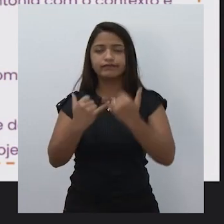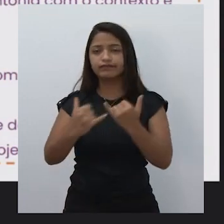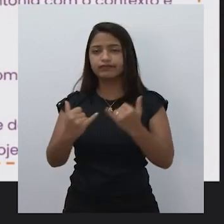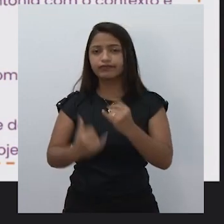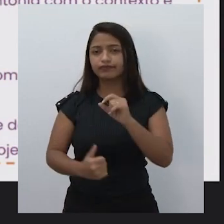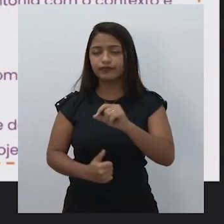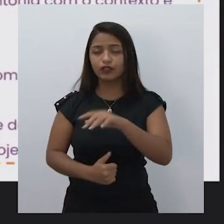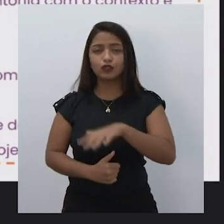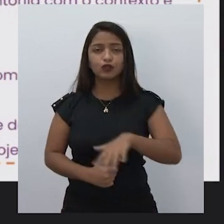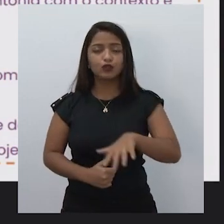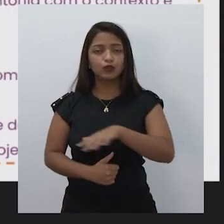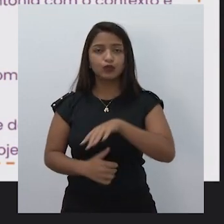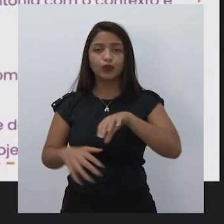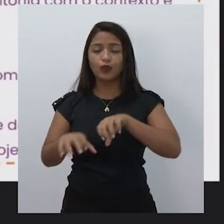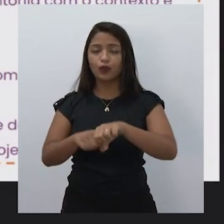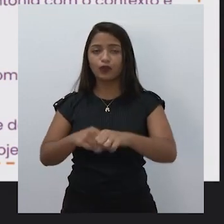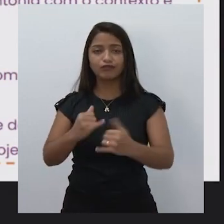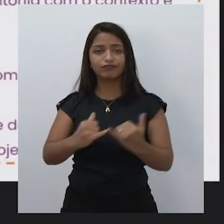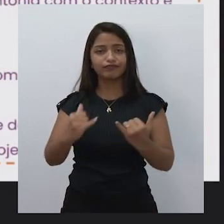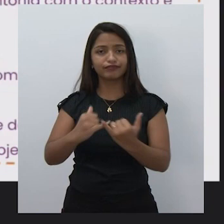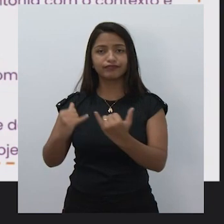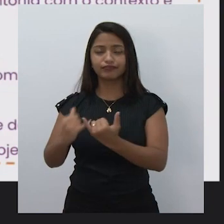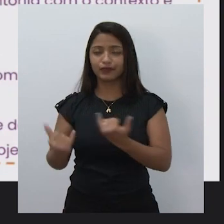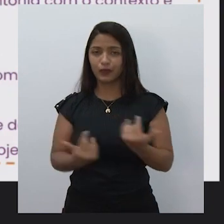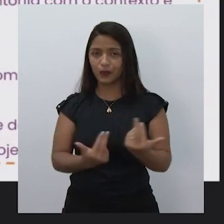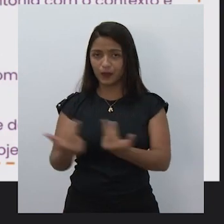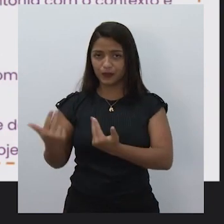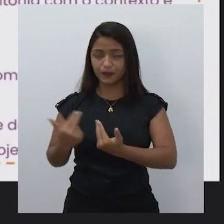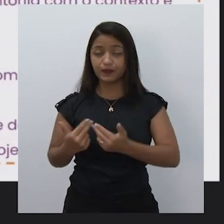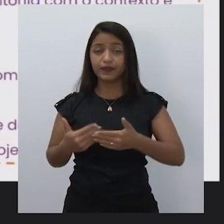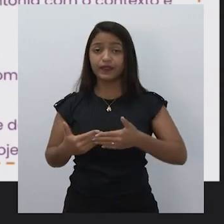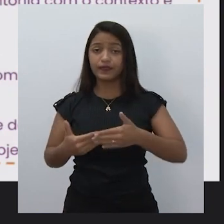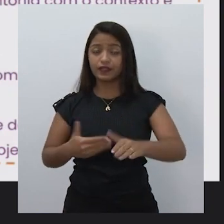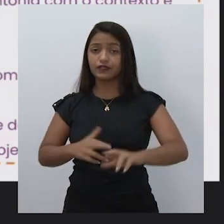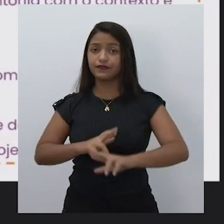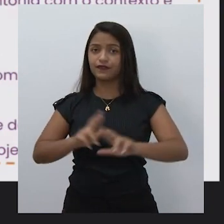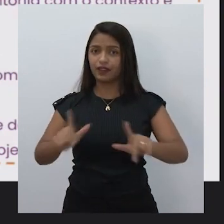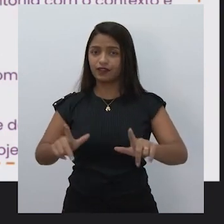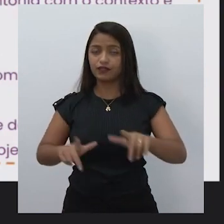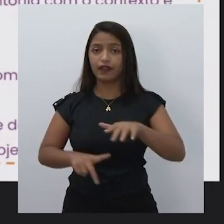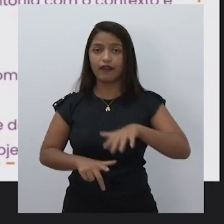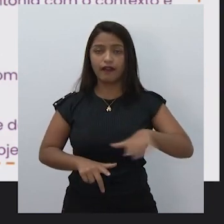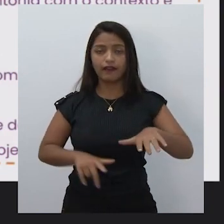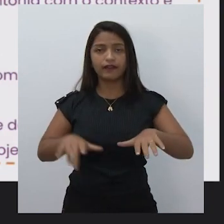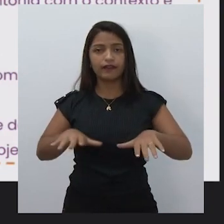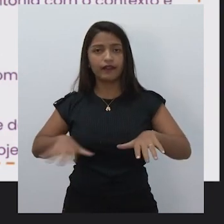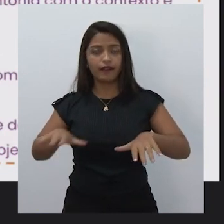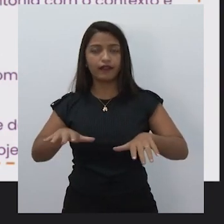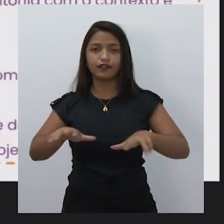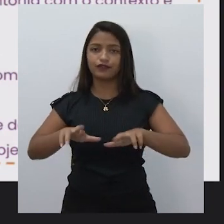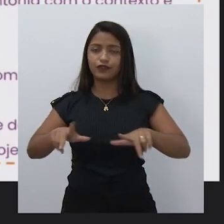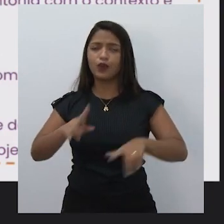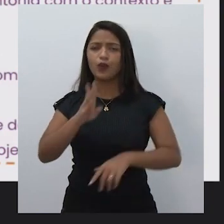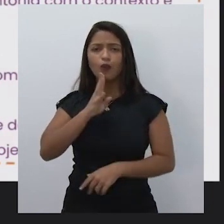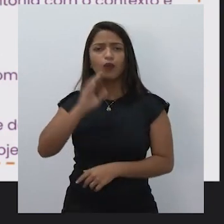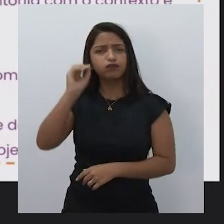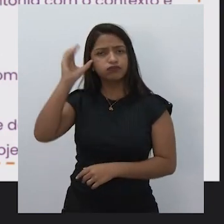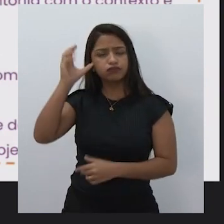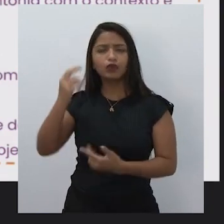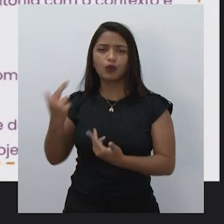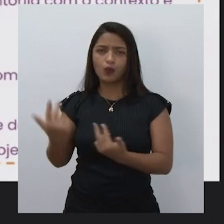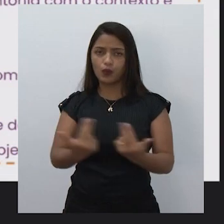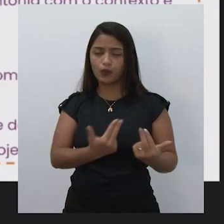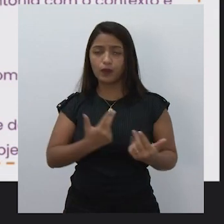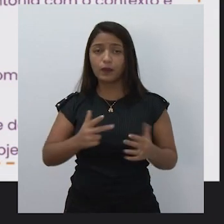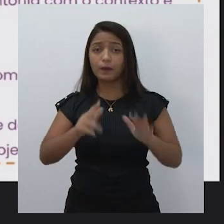vão ser diferenciados em áreas diferentes. Tem um conhecimento comum, mas vai ter uma diferenciação que vai fazer